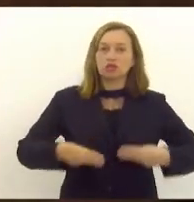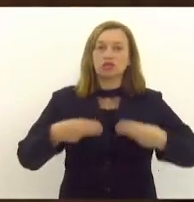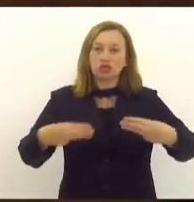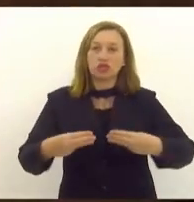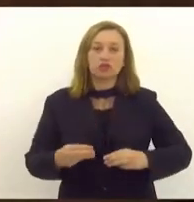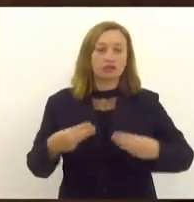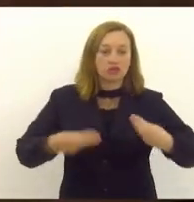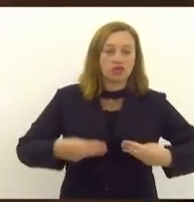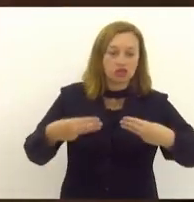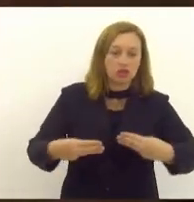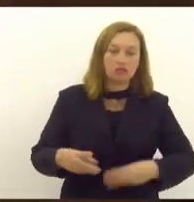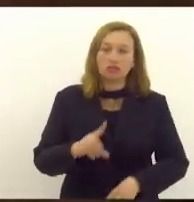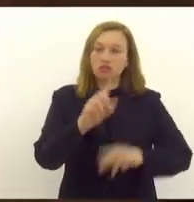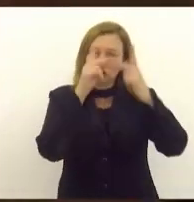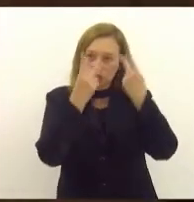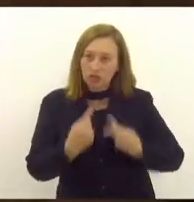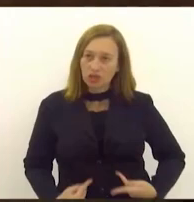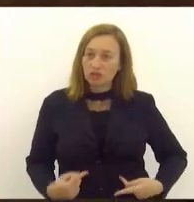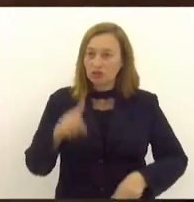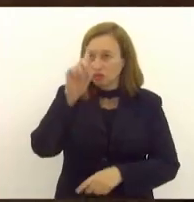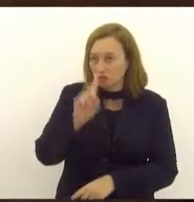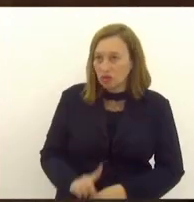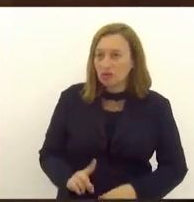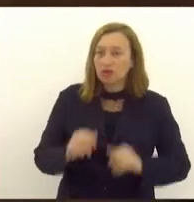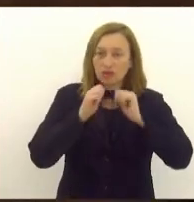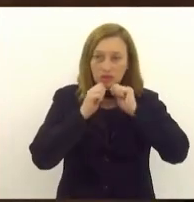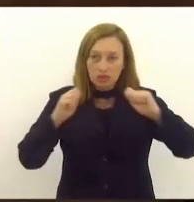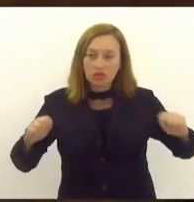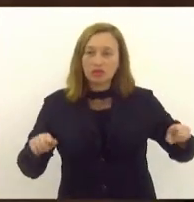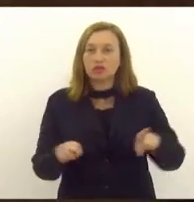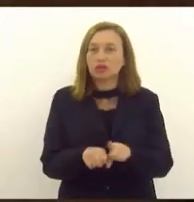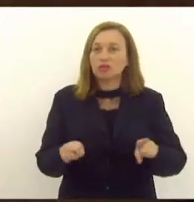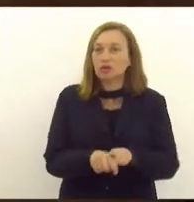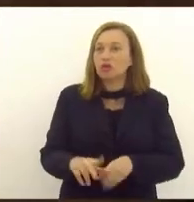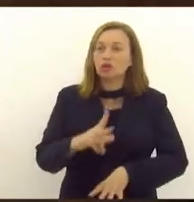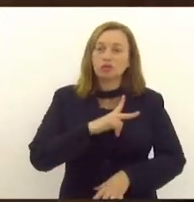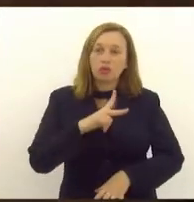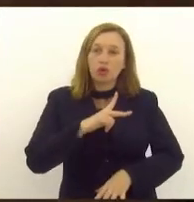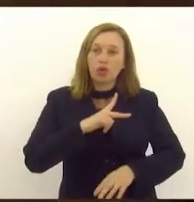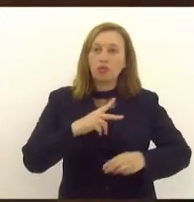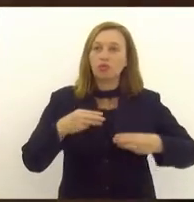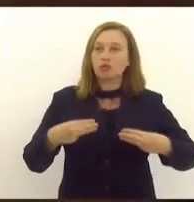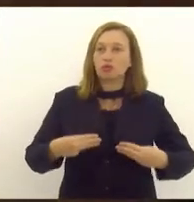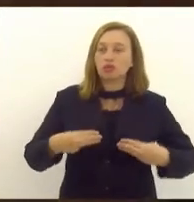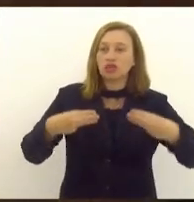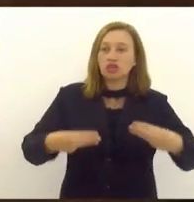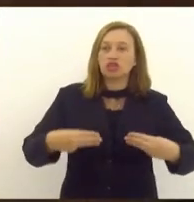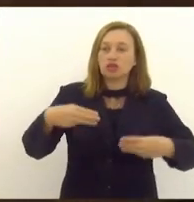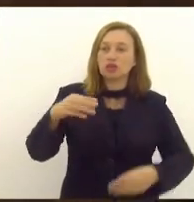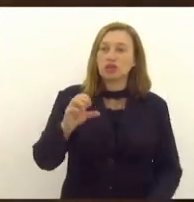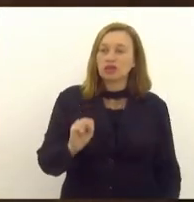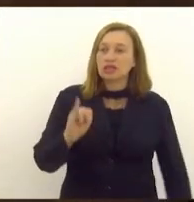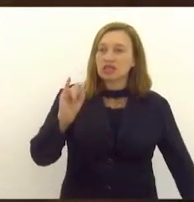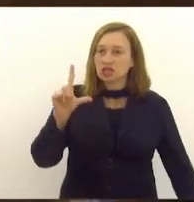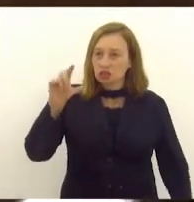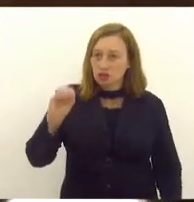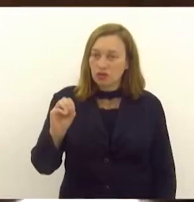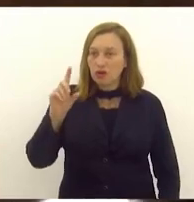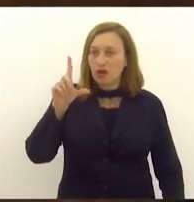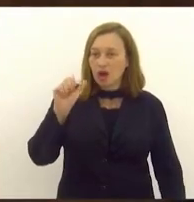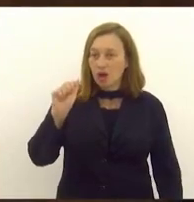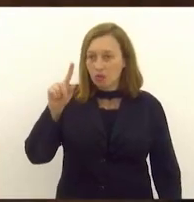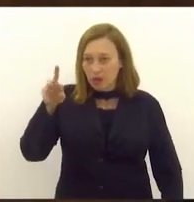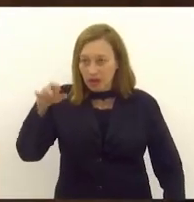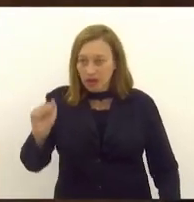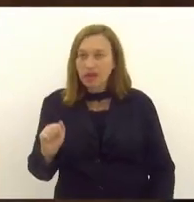o ministério dos Direitos Humanos não só com a sua Assessoria mas na figura do próprio Ministro Sílvio de Almeida bem como o Ministério da